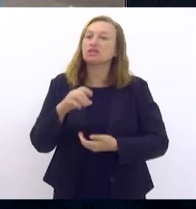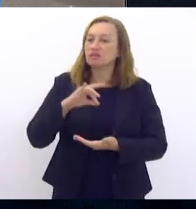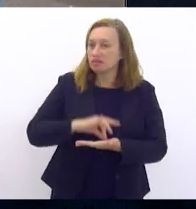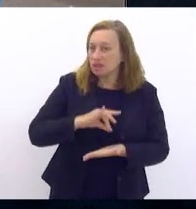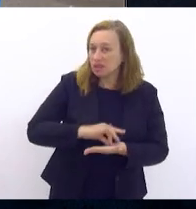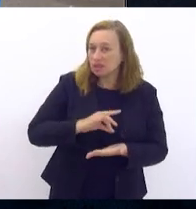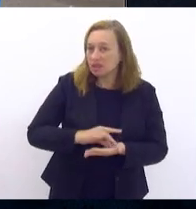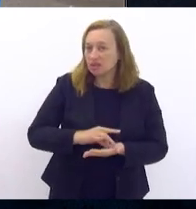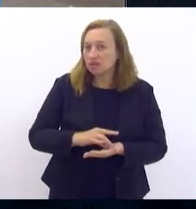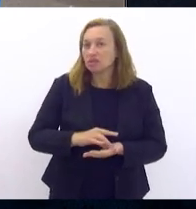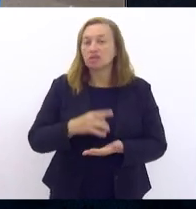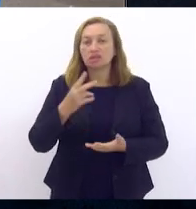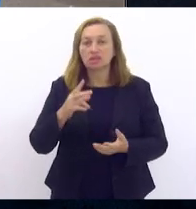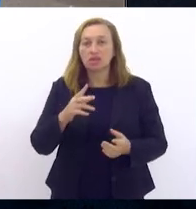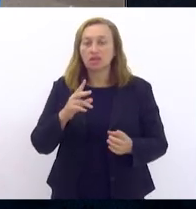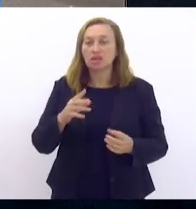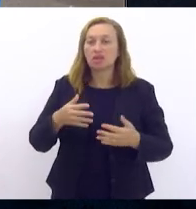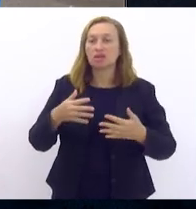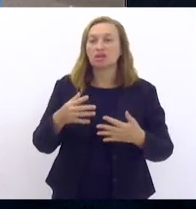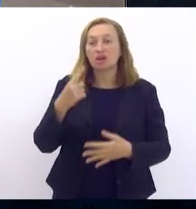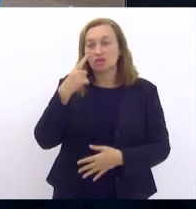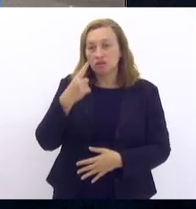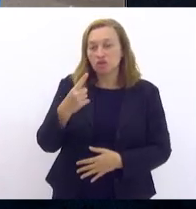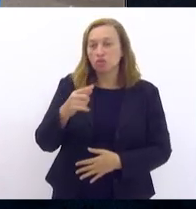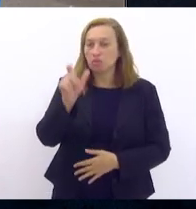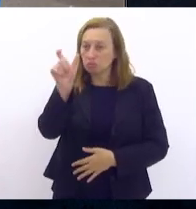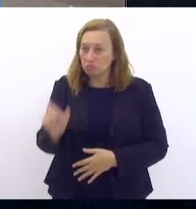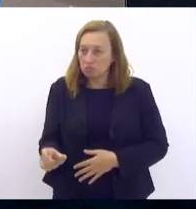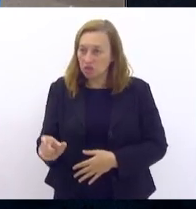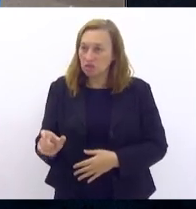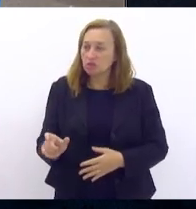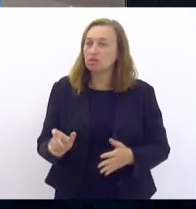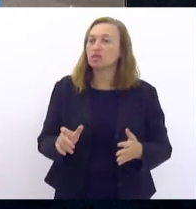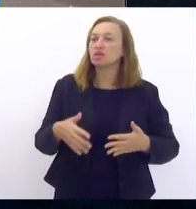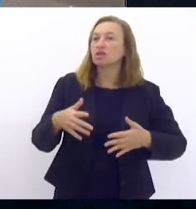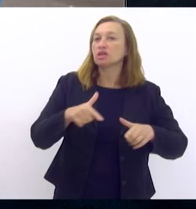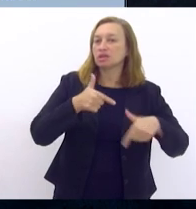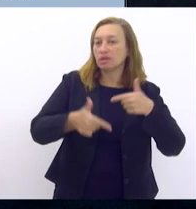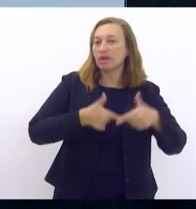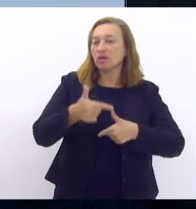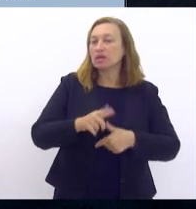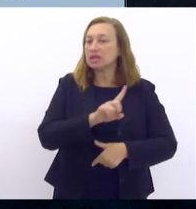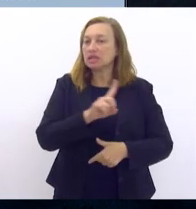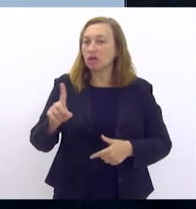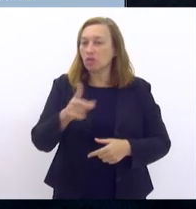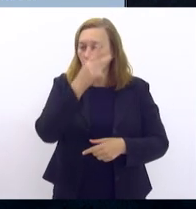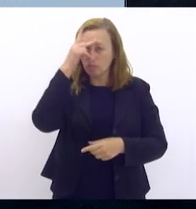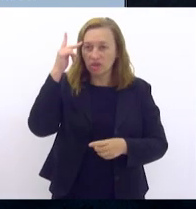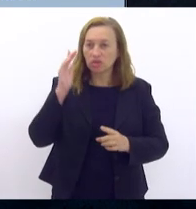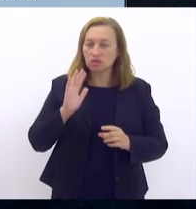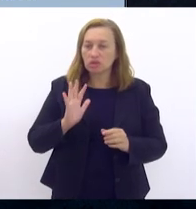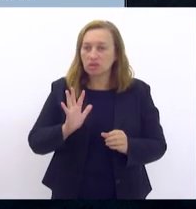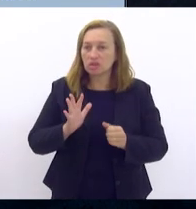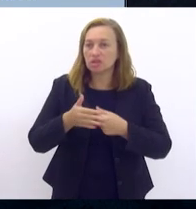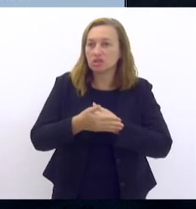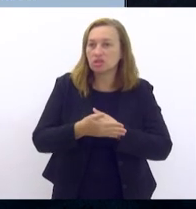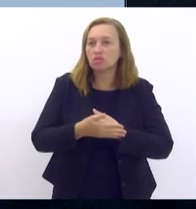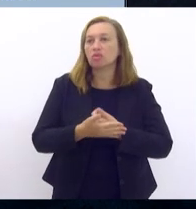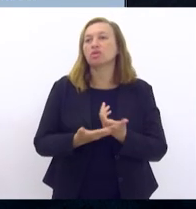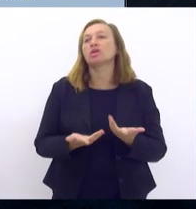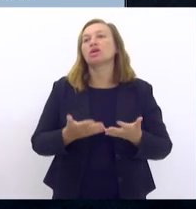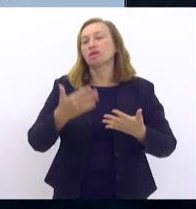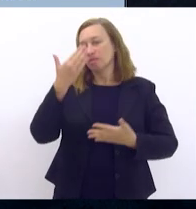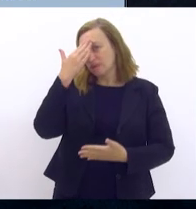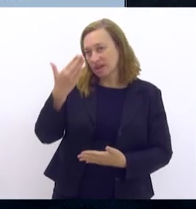de serem visto como trabalhadores e não como seres invisibilizados muito obrigada passei um pouquinho do tempo mas